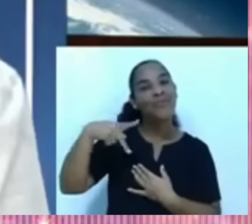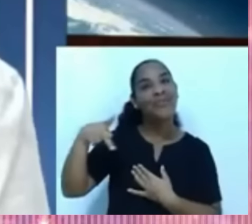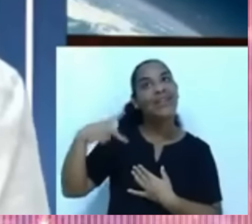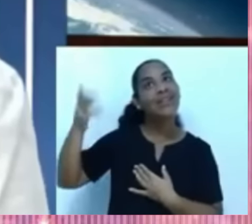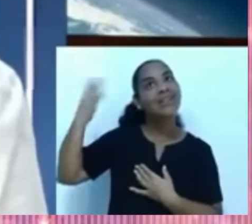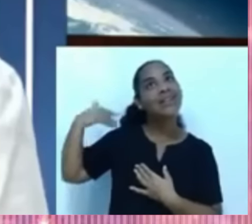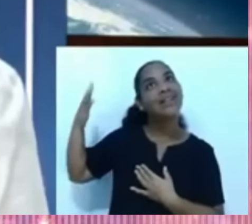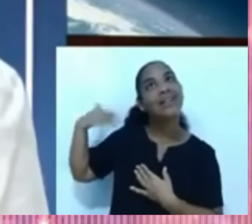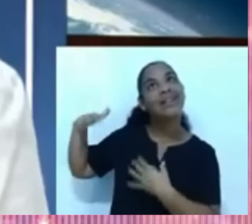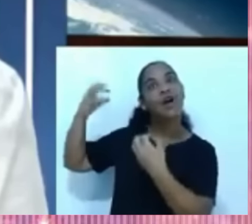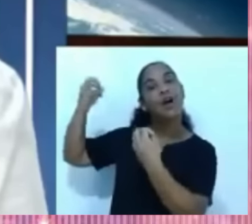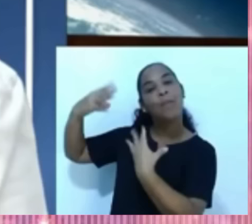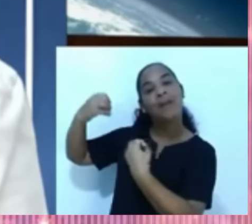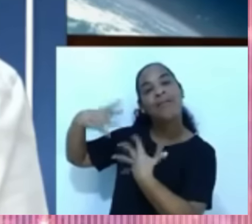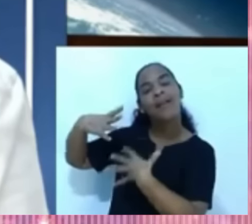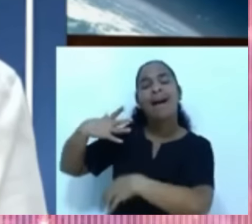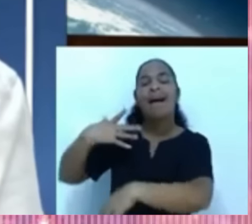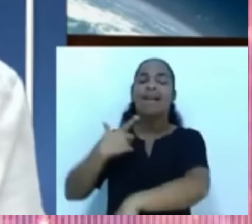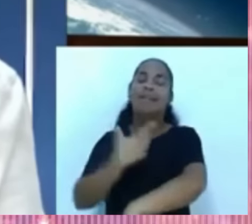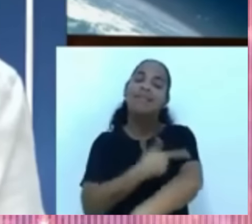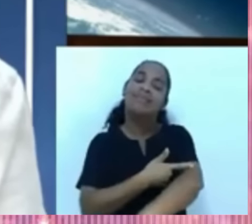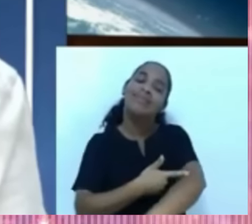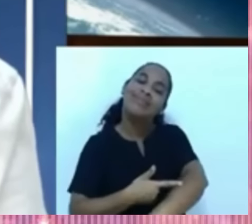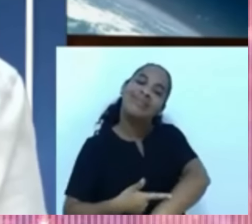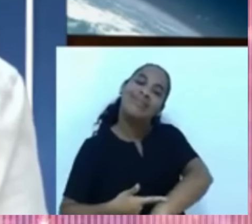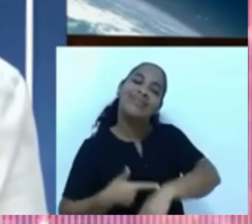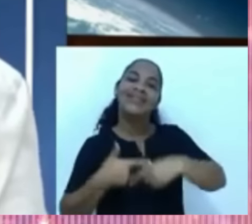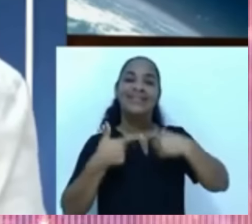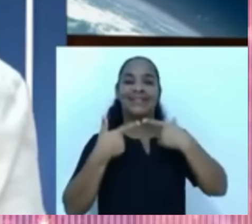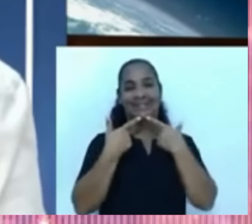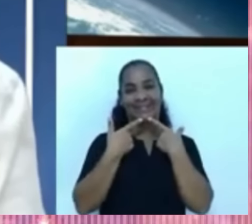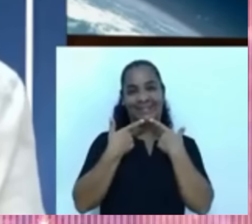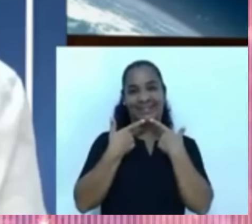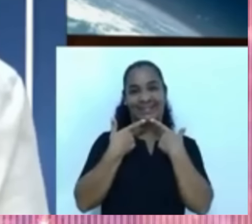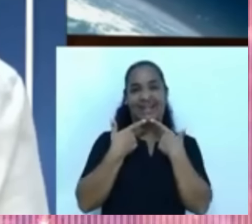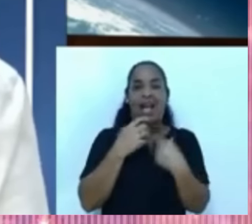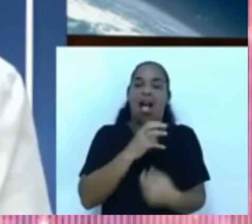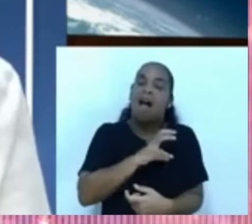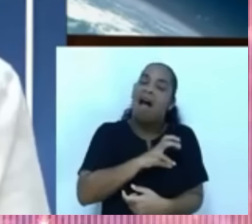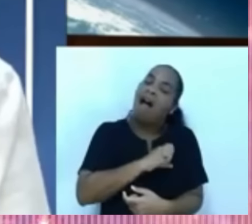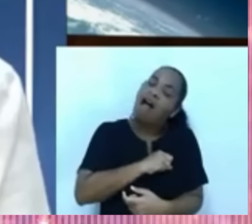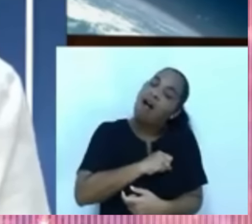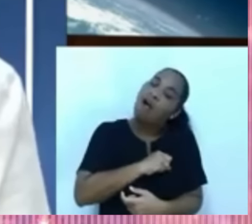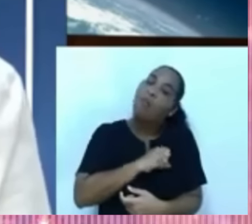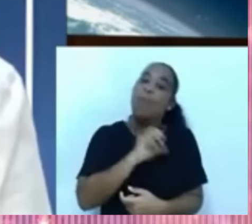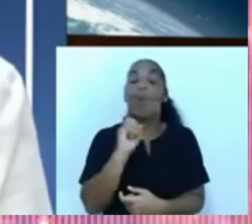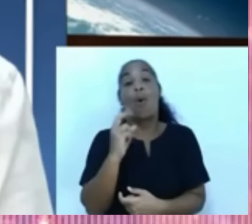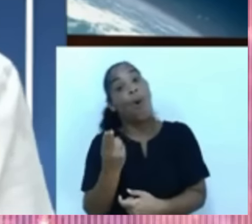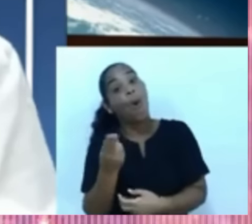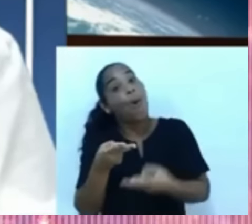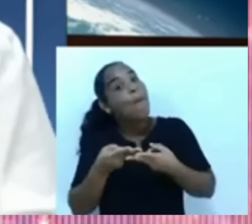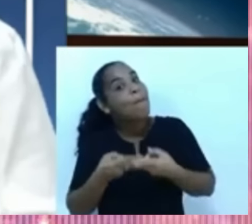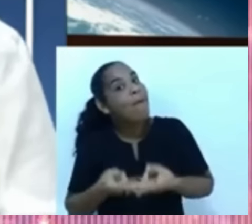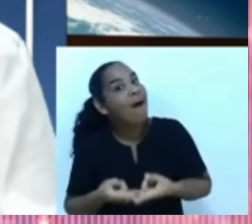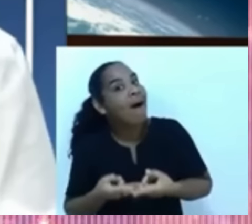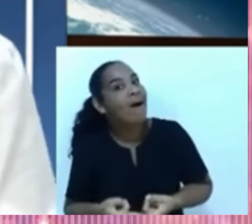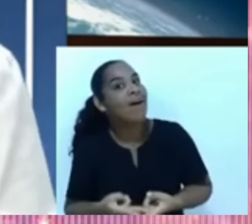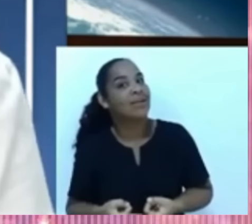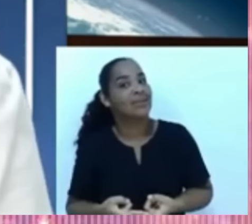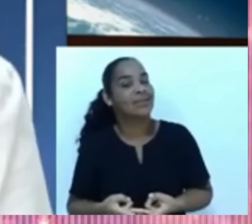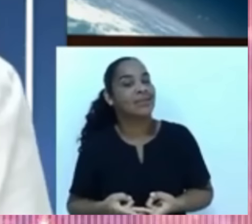ente gentil e sorridente amorosa ou paciente ela